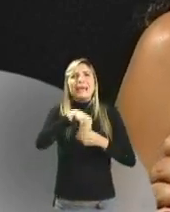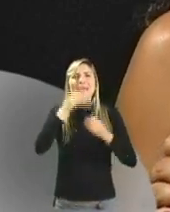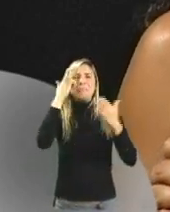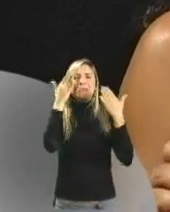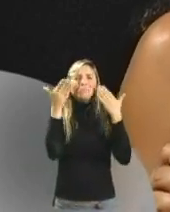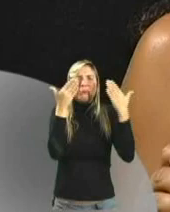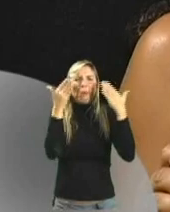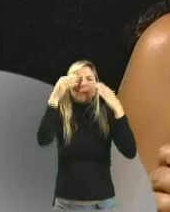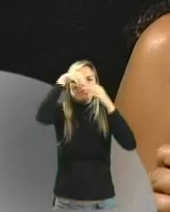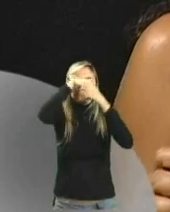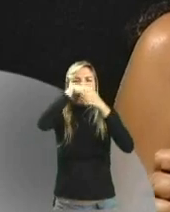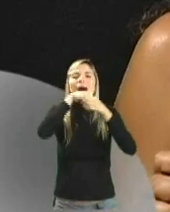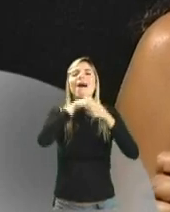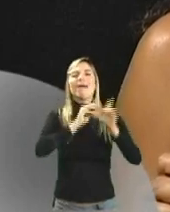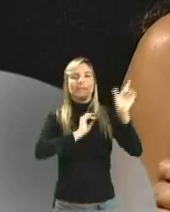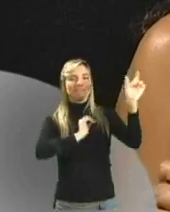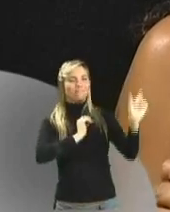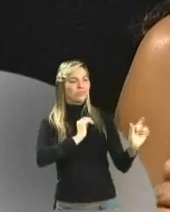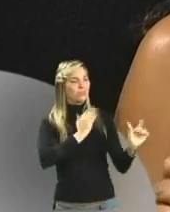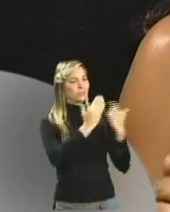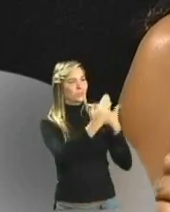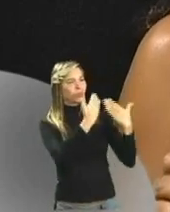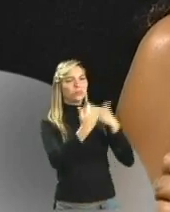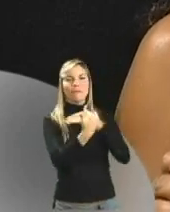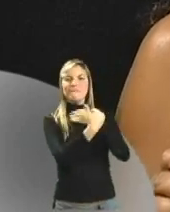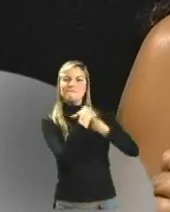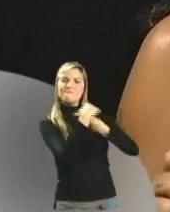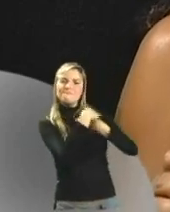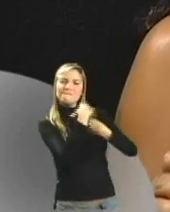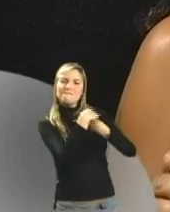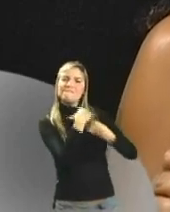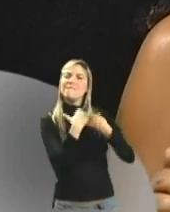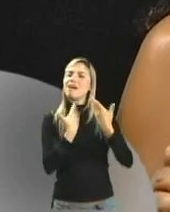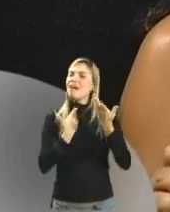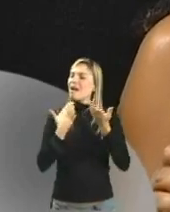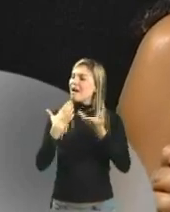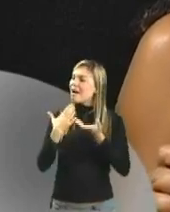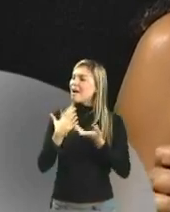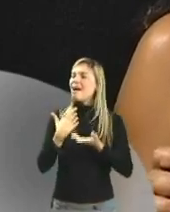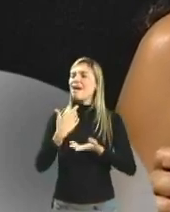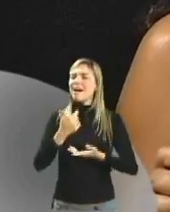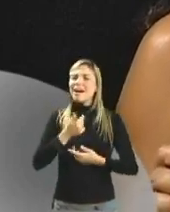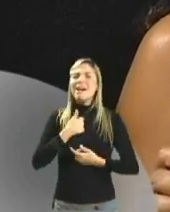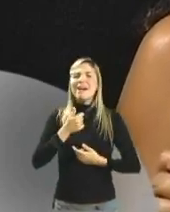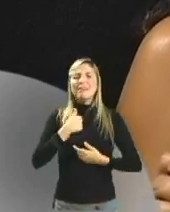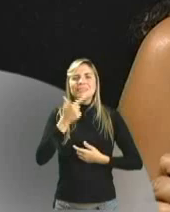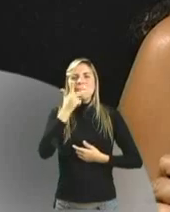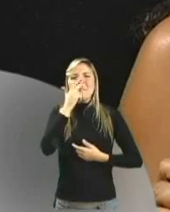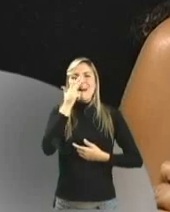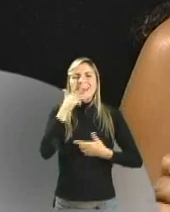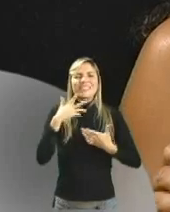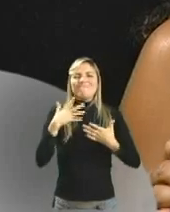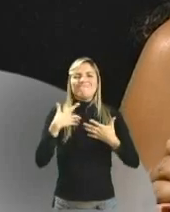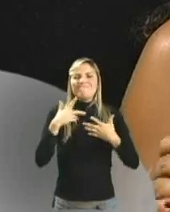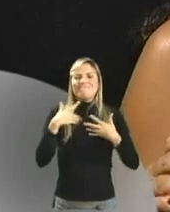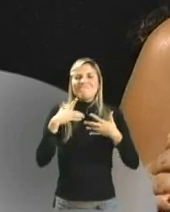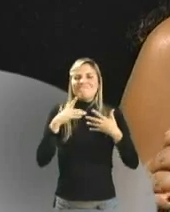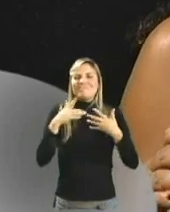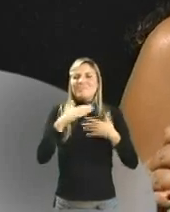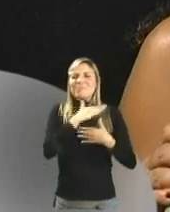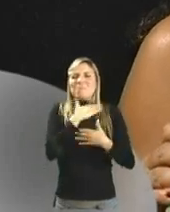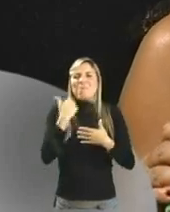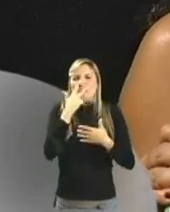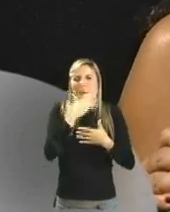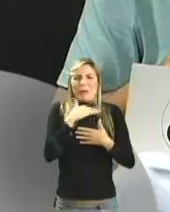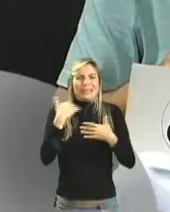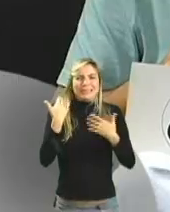a psicologia entra para dar um apoio para esse paciente conseguir passar por um processo de luto, né,